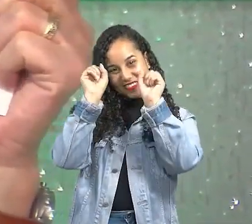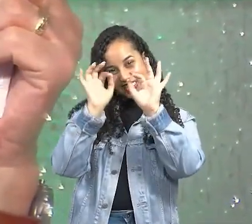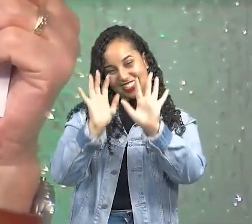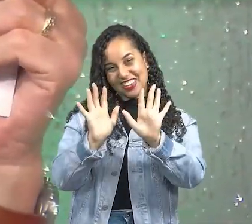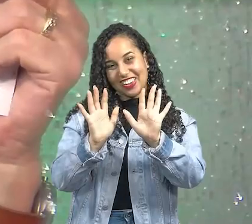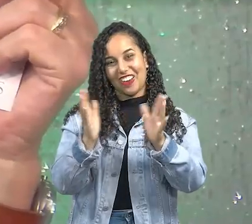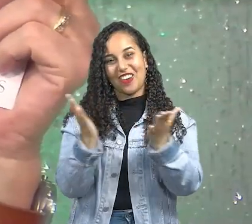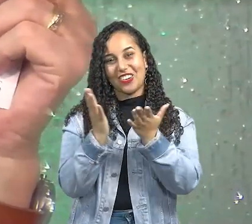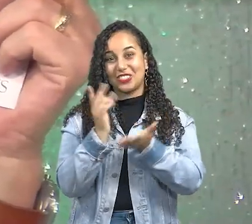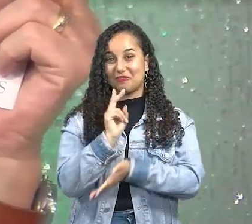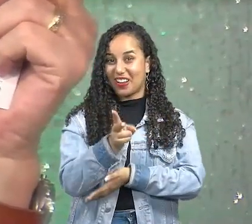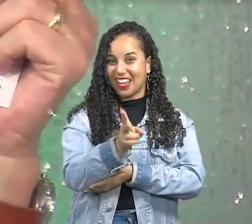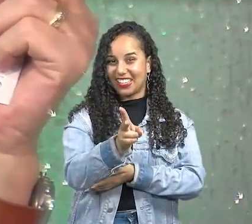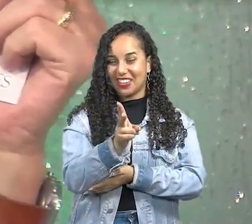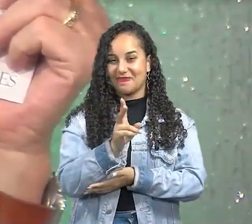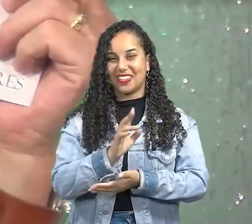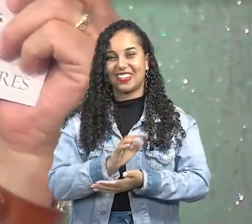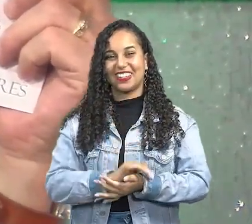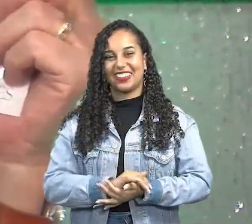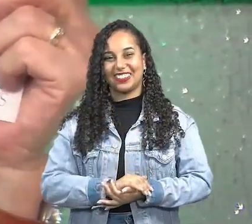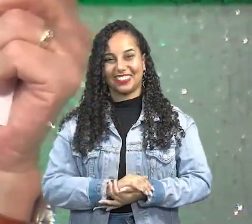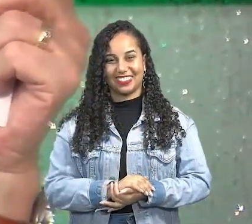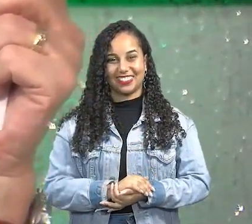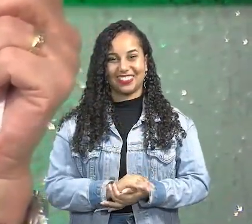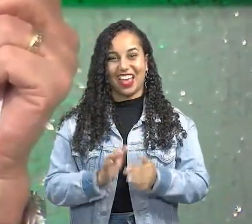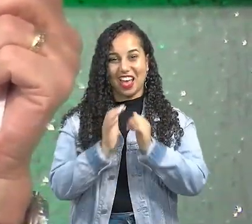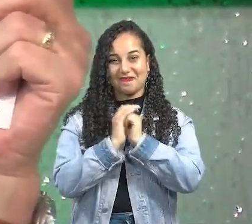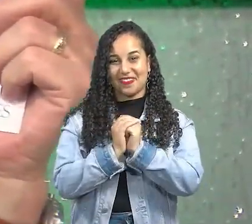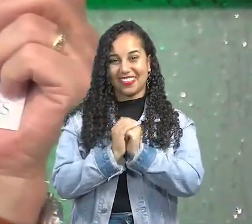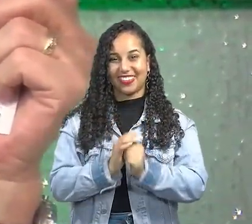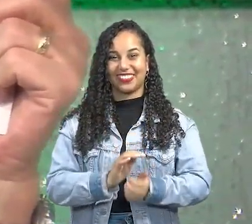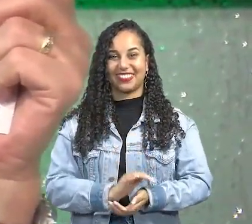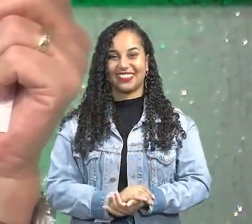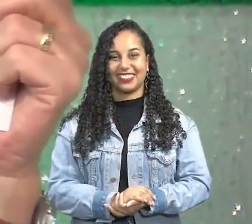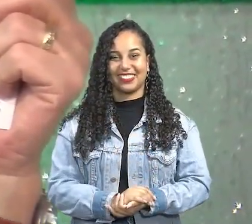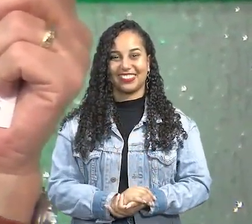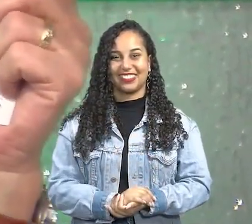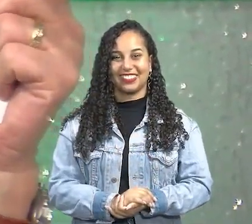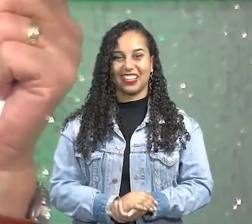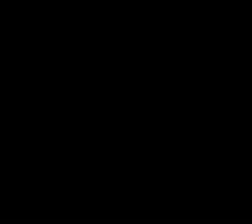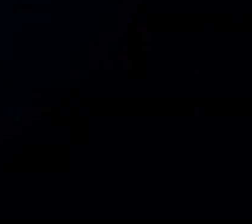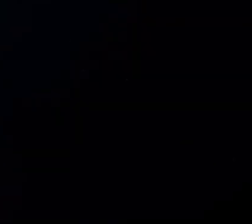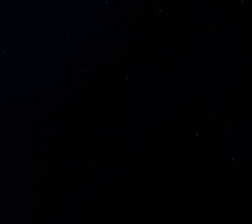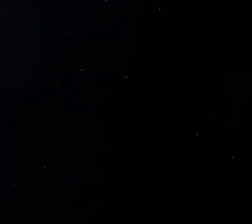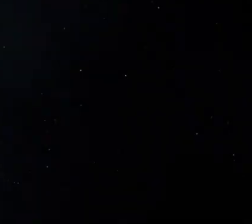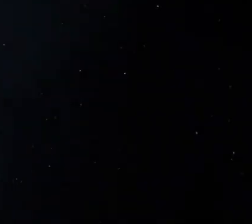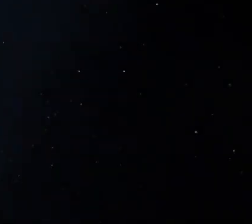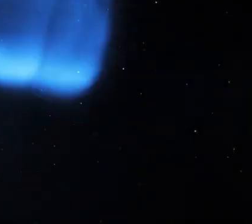Deus. Você e a sua casa, hoje e para sempre, são de Jesus. Amém.